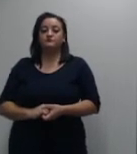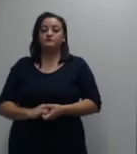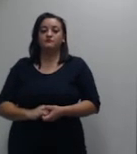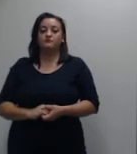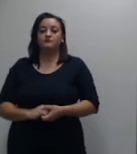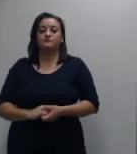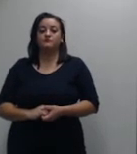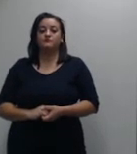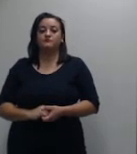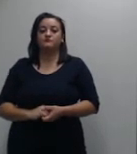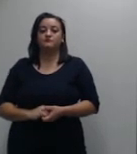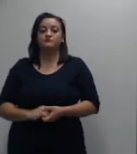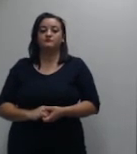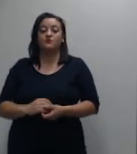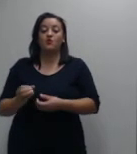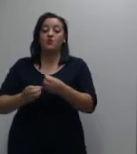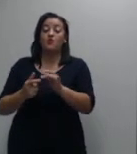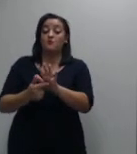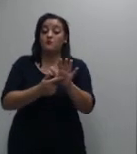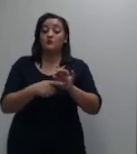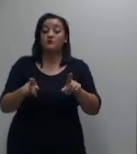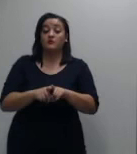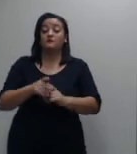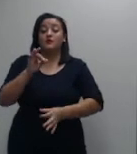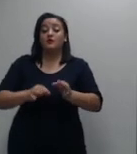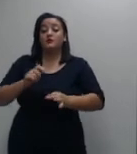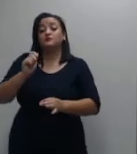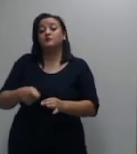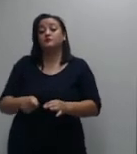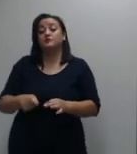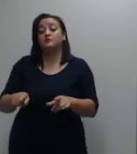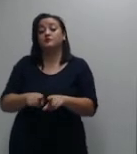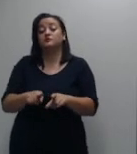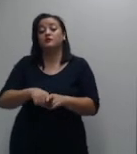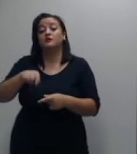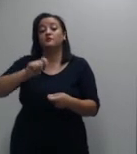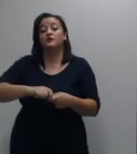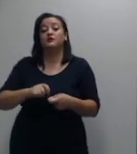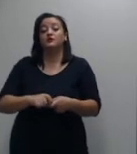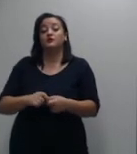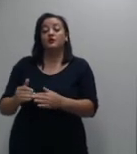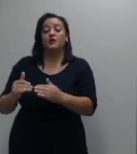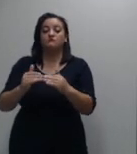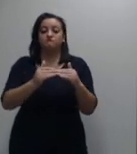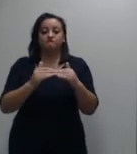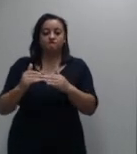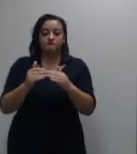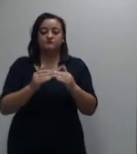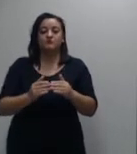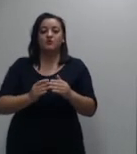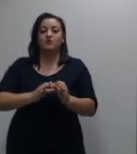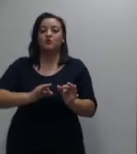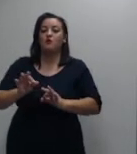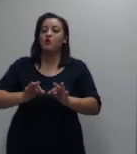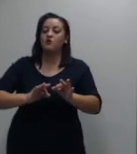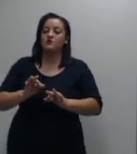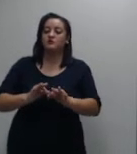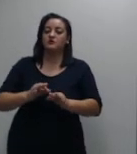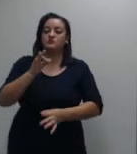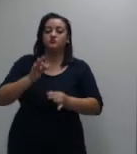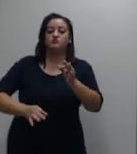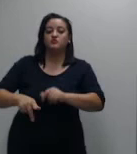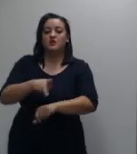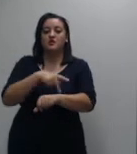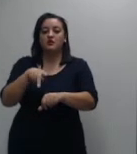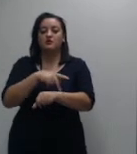e como é evidente a certeza e surgindo que tem um rolé então talvez compatível com o ordenamento jurídico Nacional não havendo